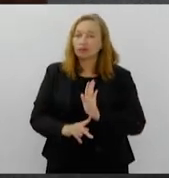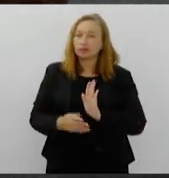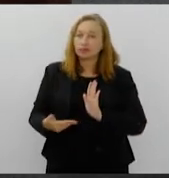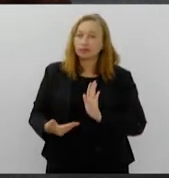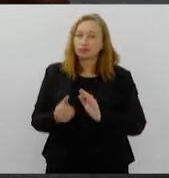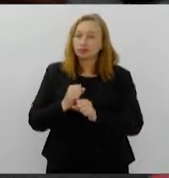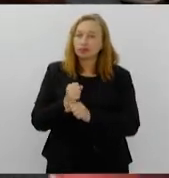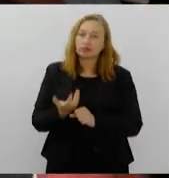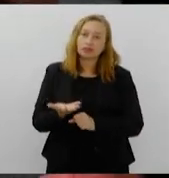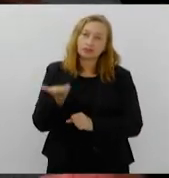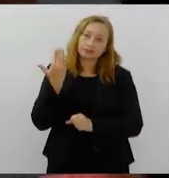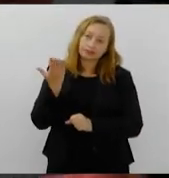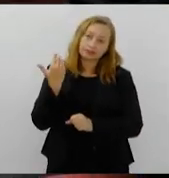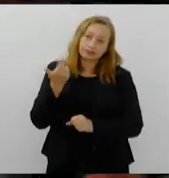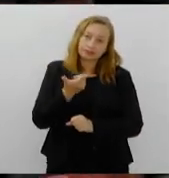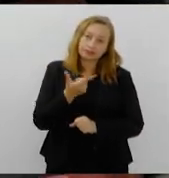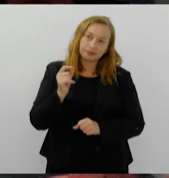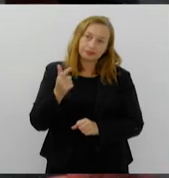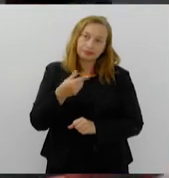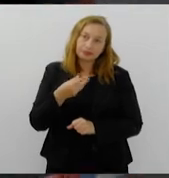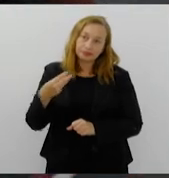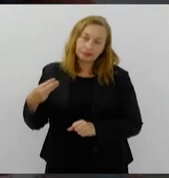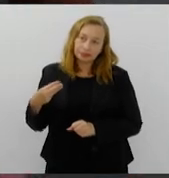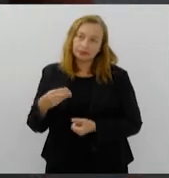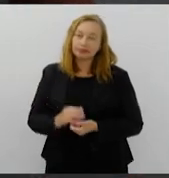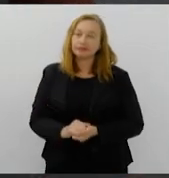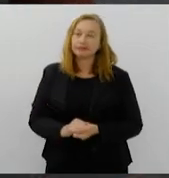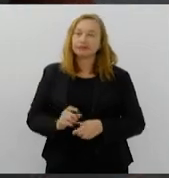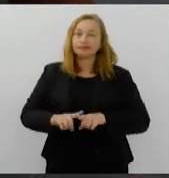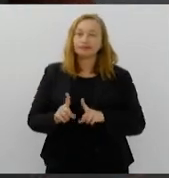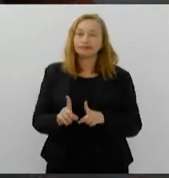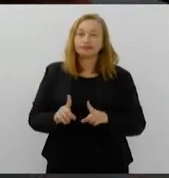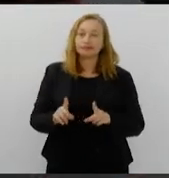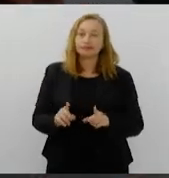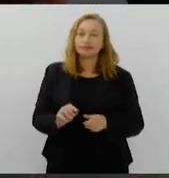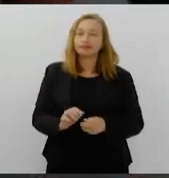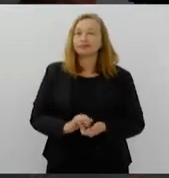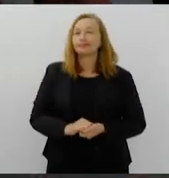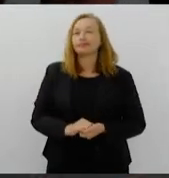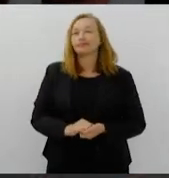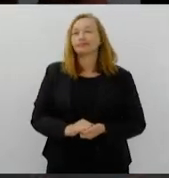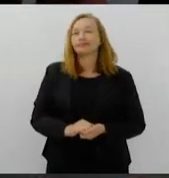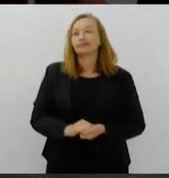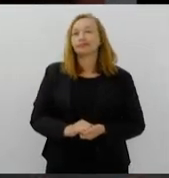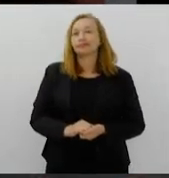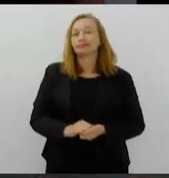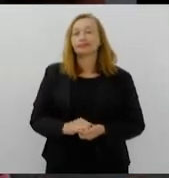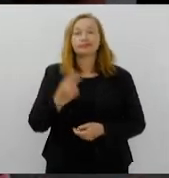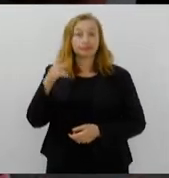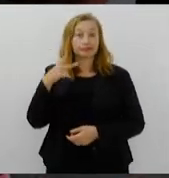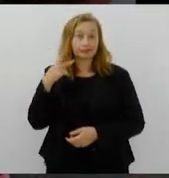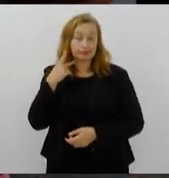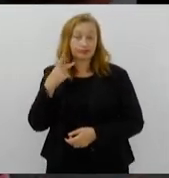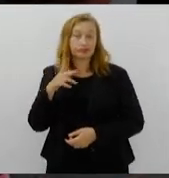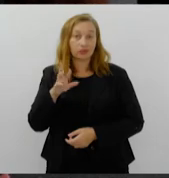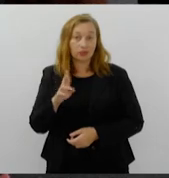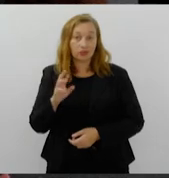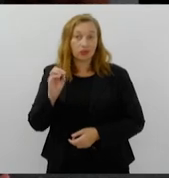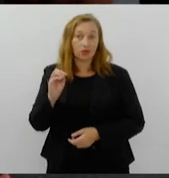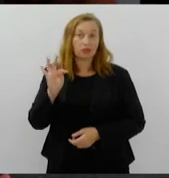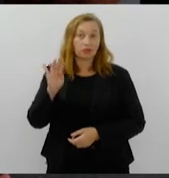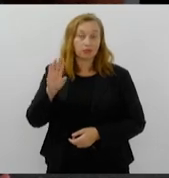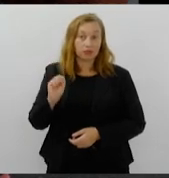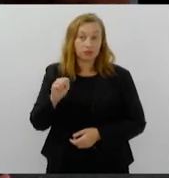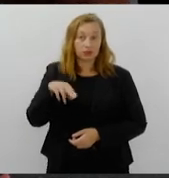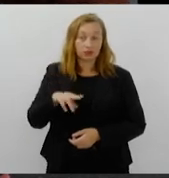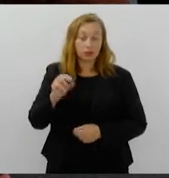ano passado, 23. Mas o pessoal, procurador Robson, o pessoal abriu os